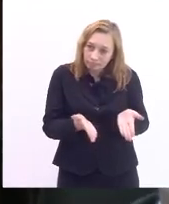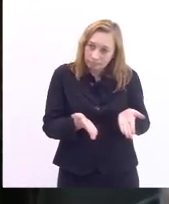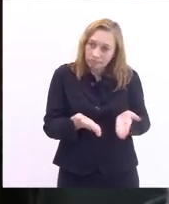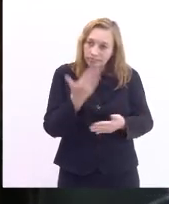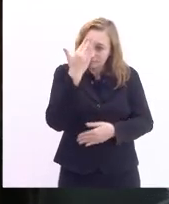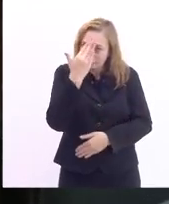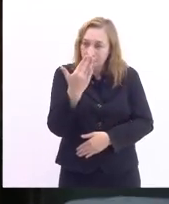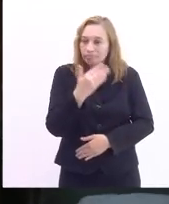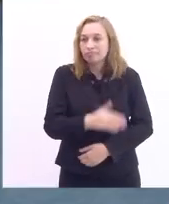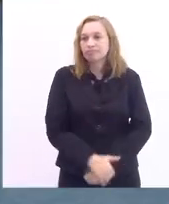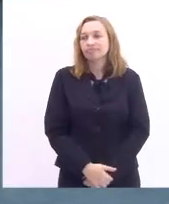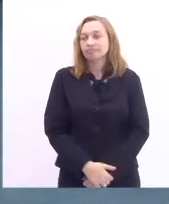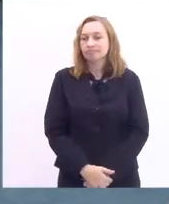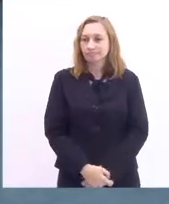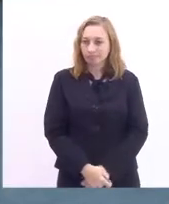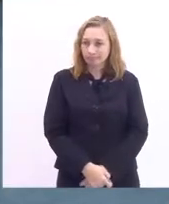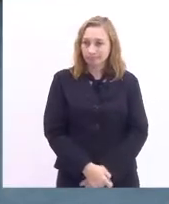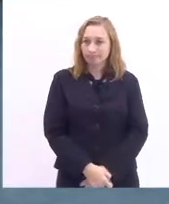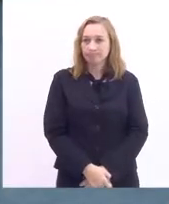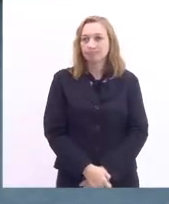muito obrigada